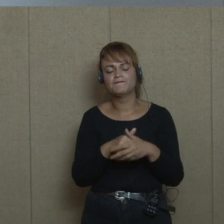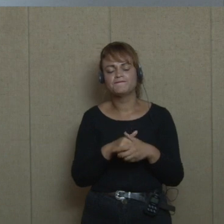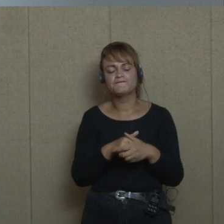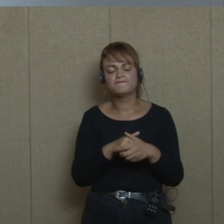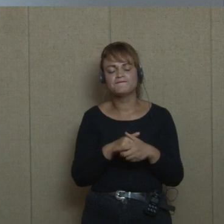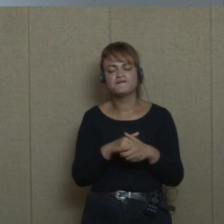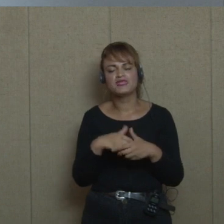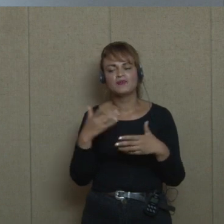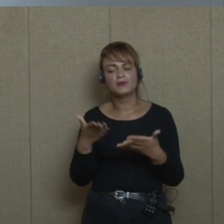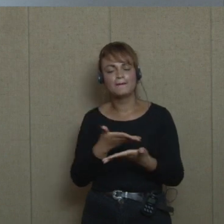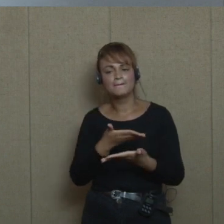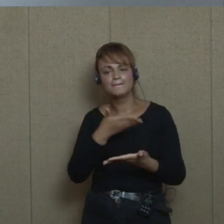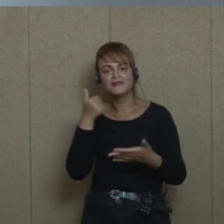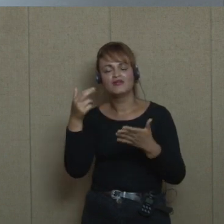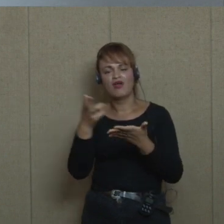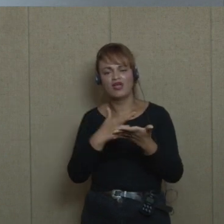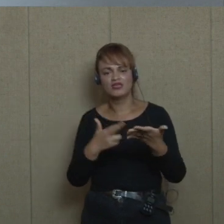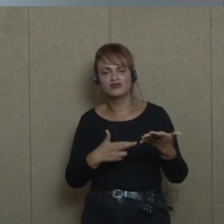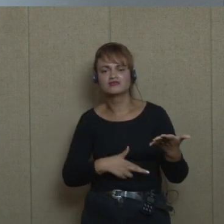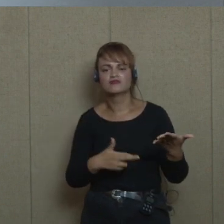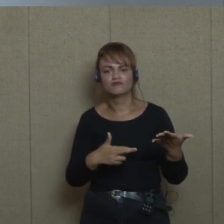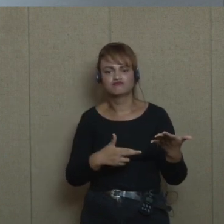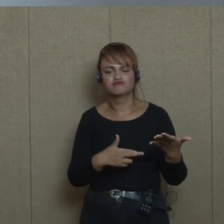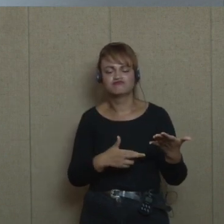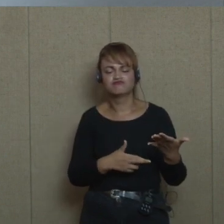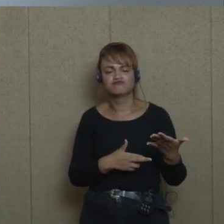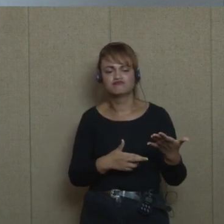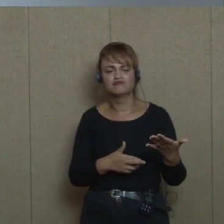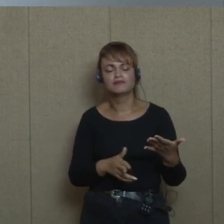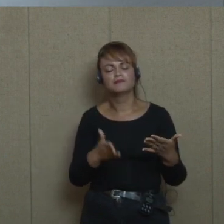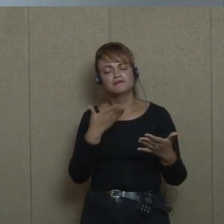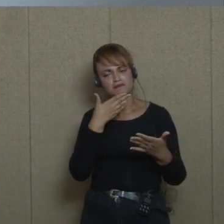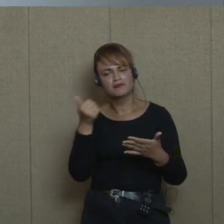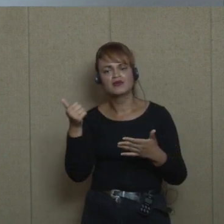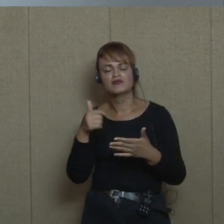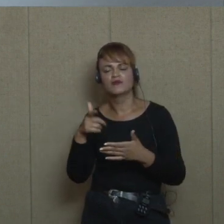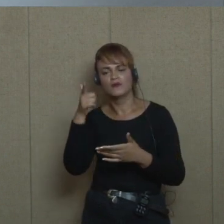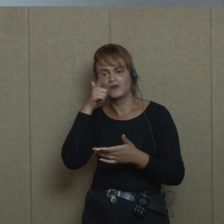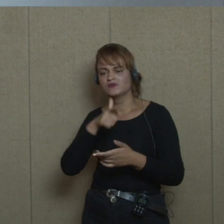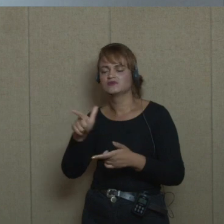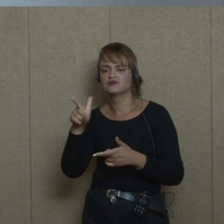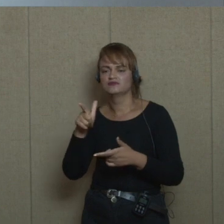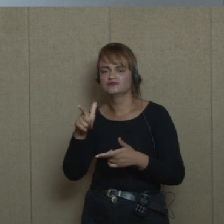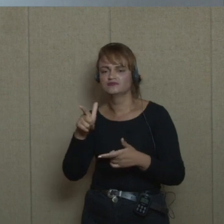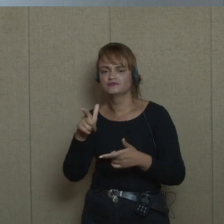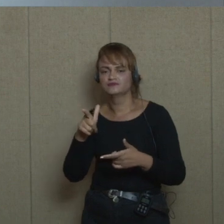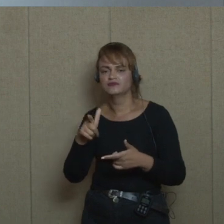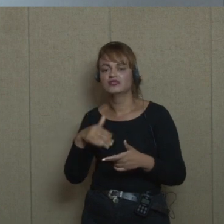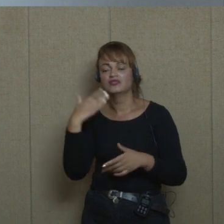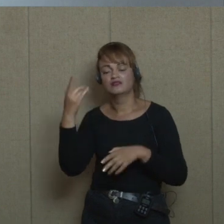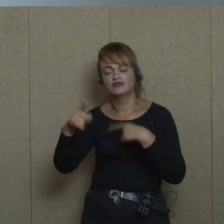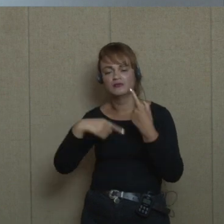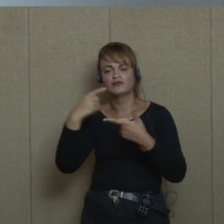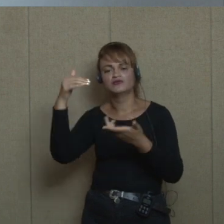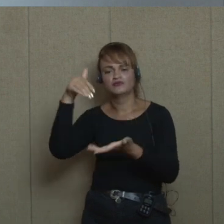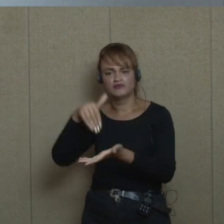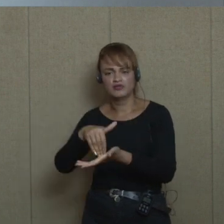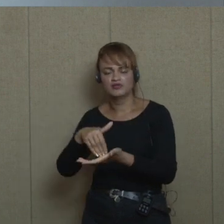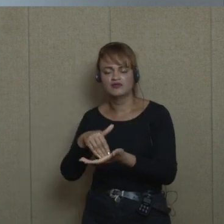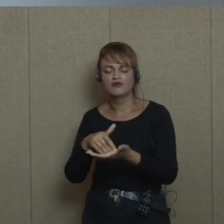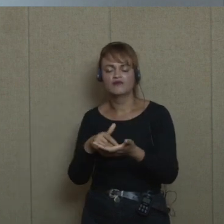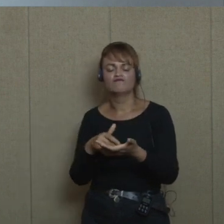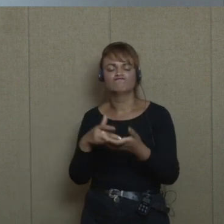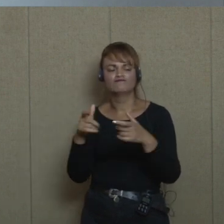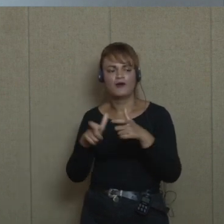Quanto melhor for a redação, melhores serão as chances de conseguir a ratificação, e ao final isso cria um grande